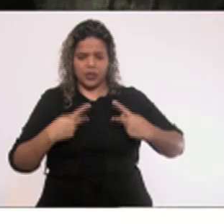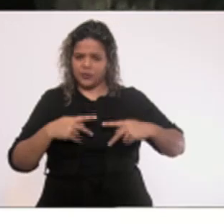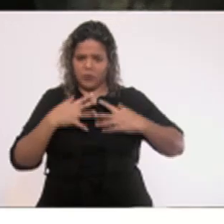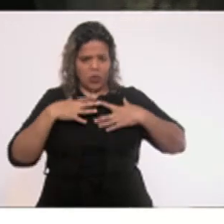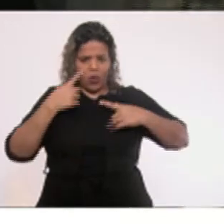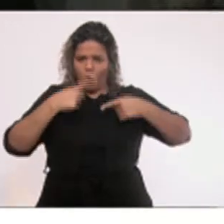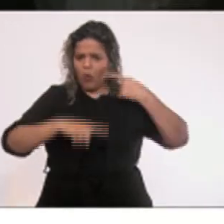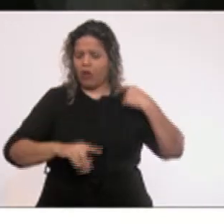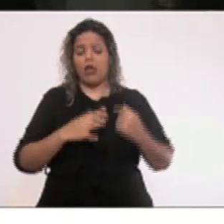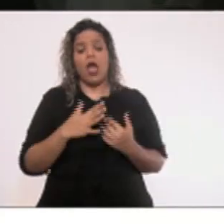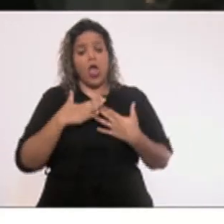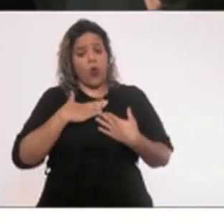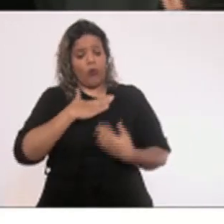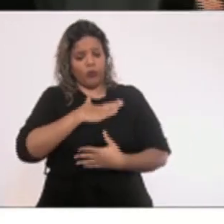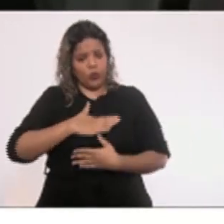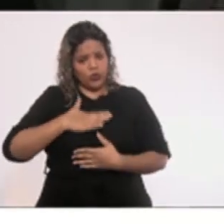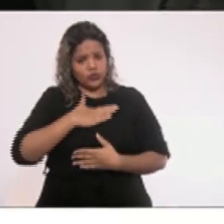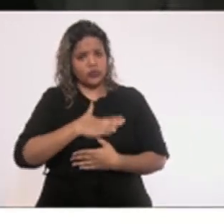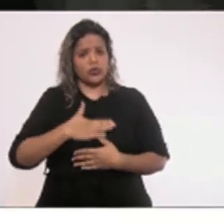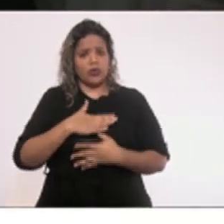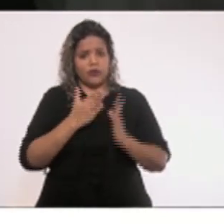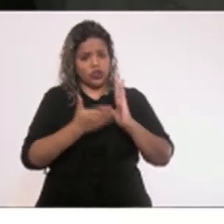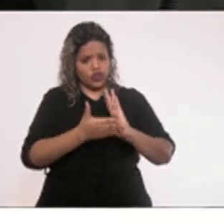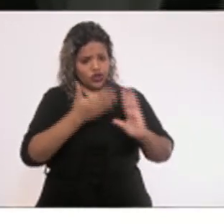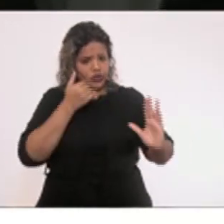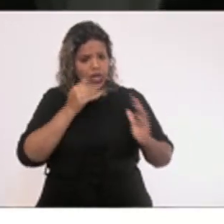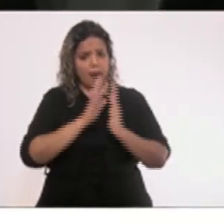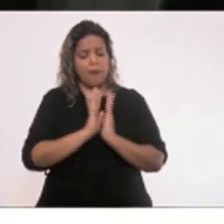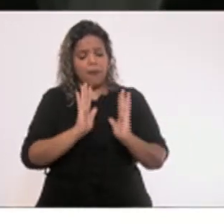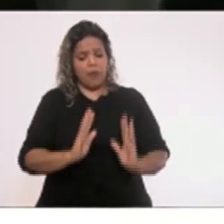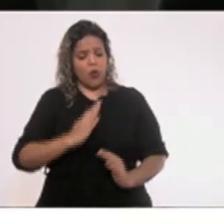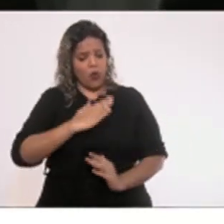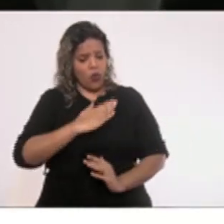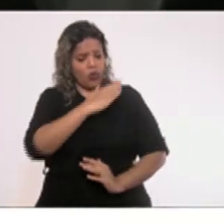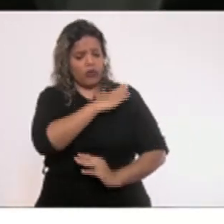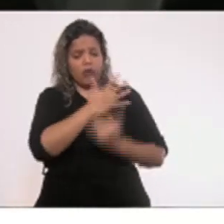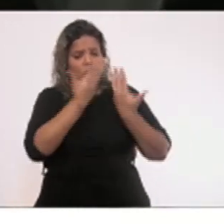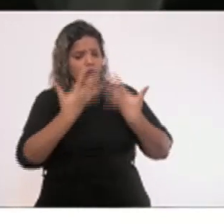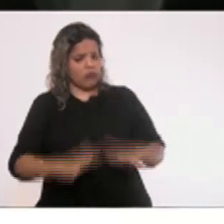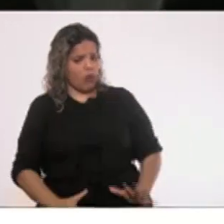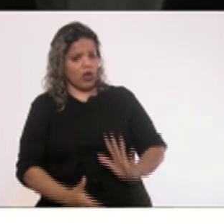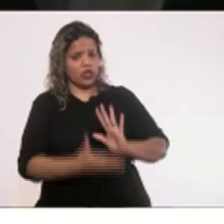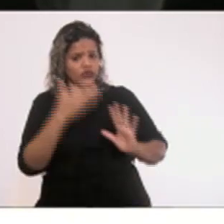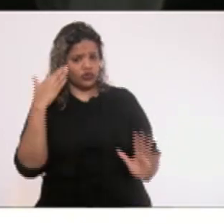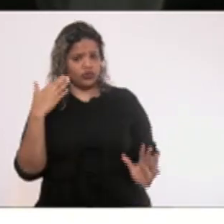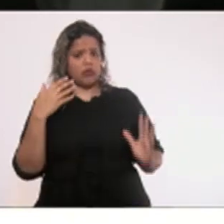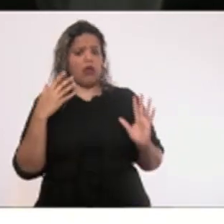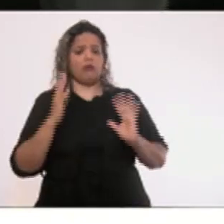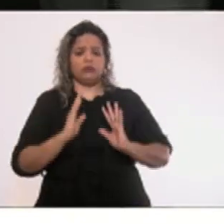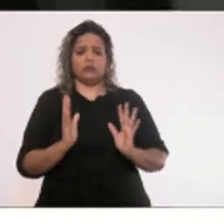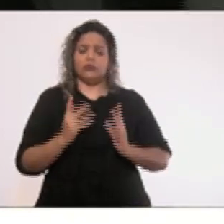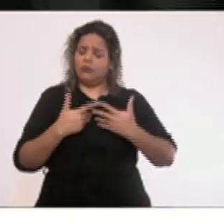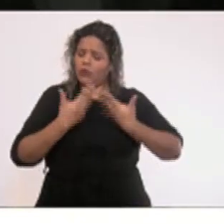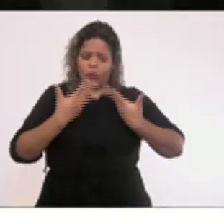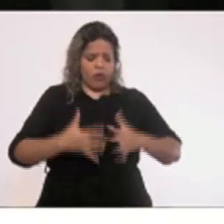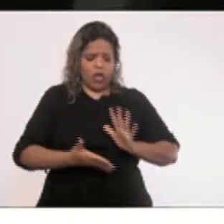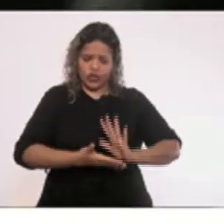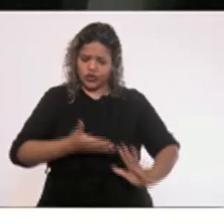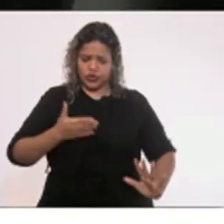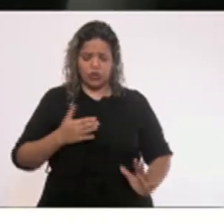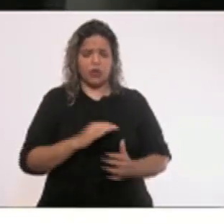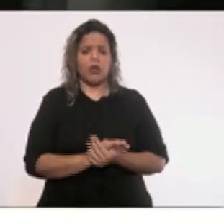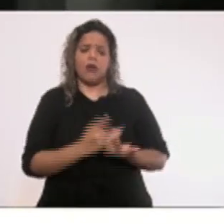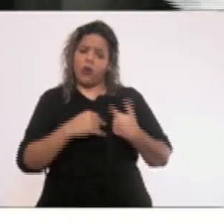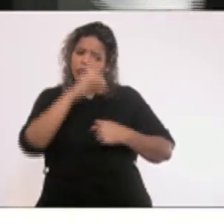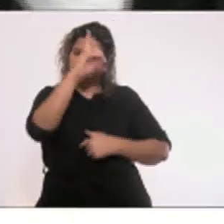Gostaria que ele pudesse ser retirado de pauta, mas o coronel Salema não o quis retirar. Eu pedi a ele, ele não quis retirar.